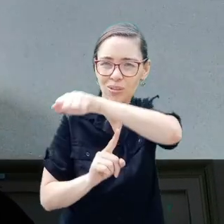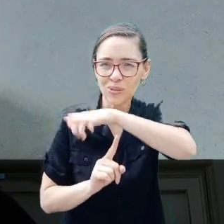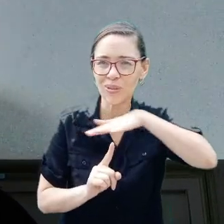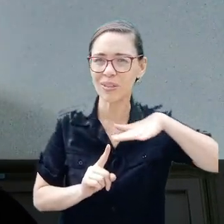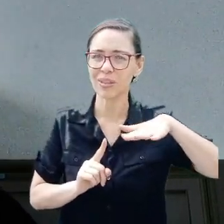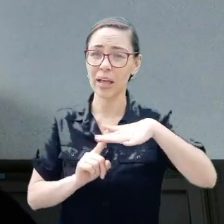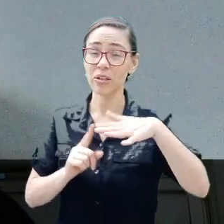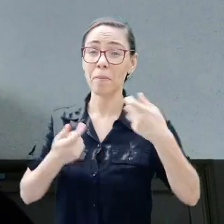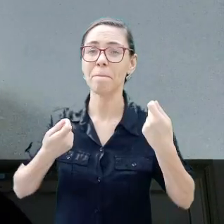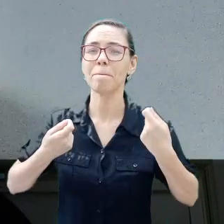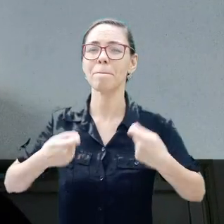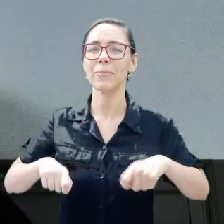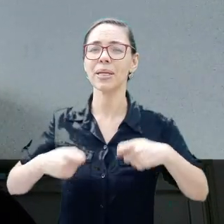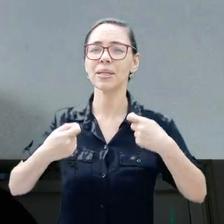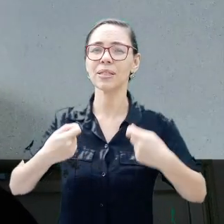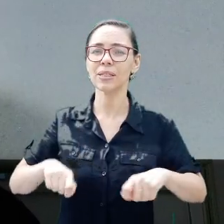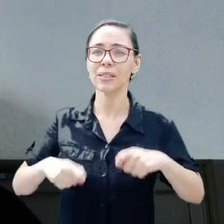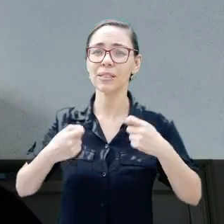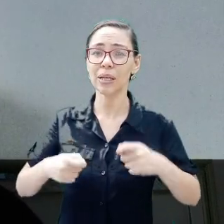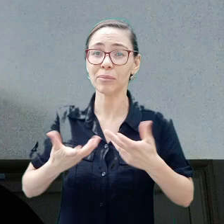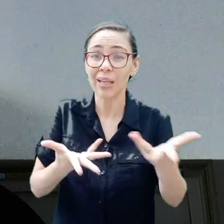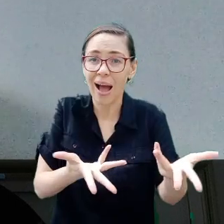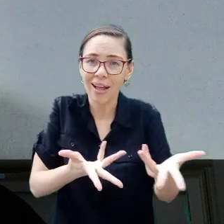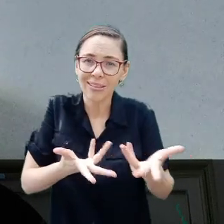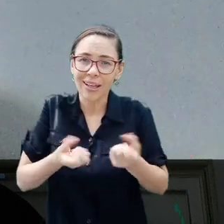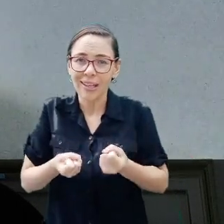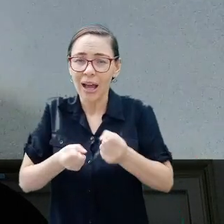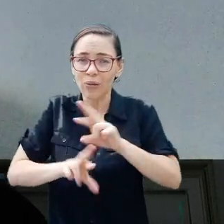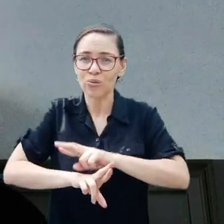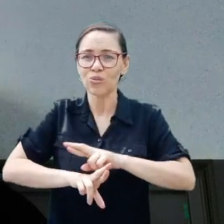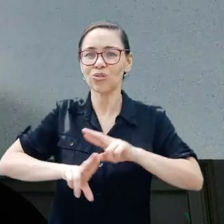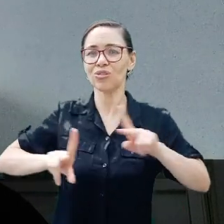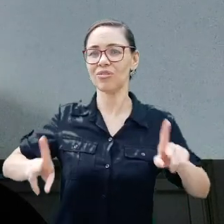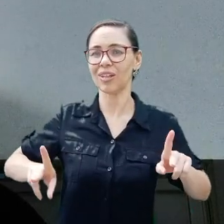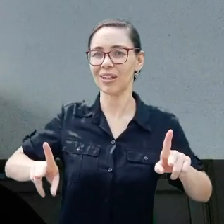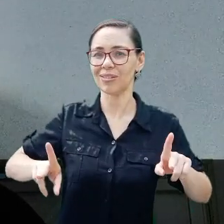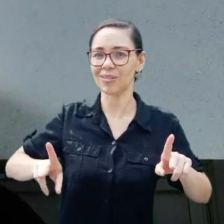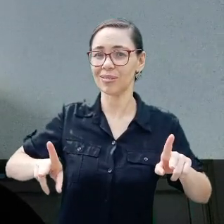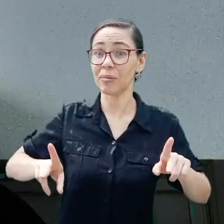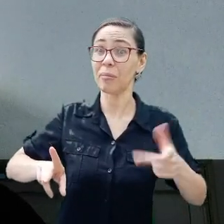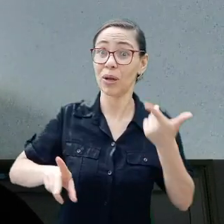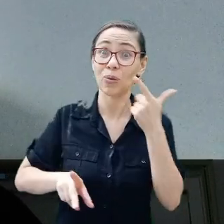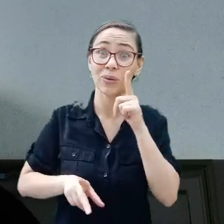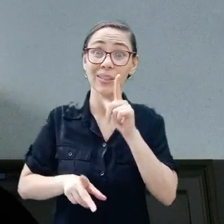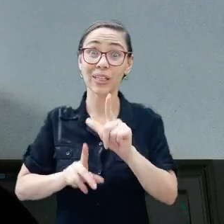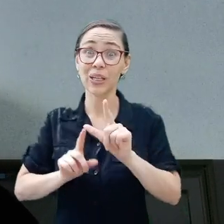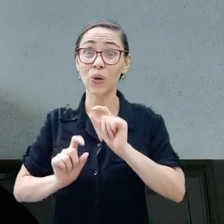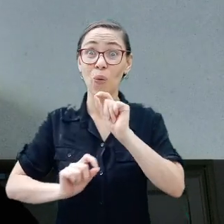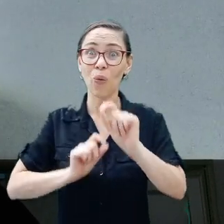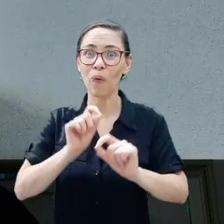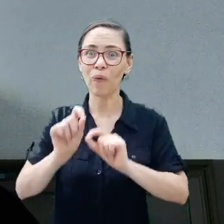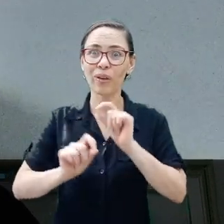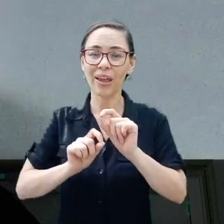transformações sociais significativas, precisaremos considerar essas dimensões de diferenças, para que